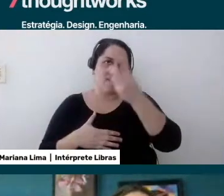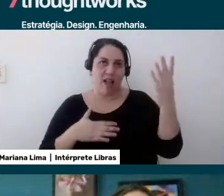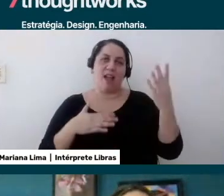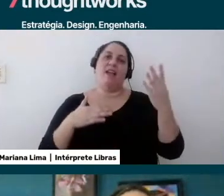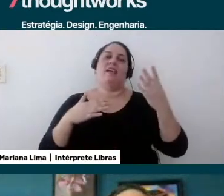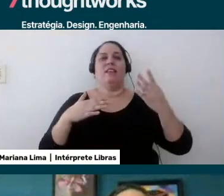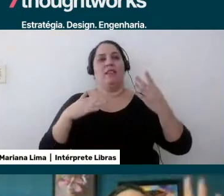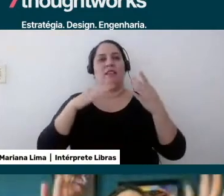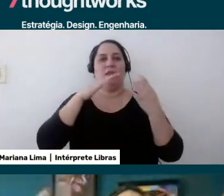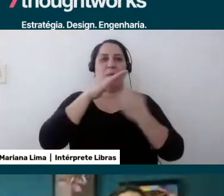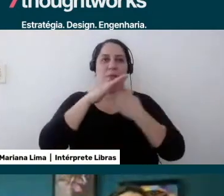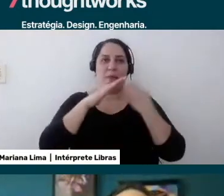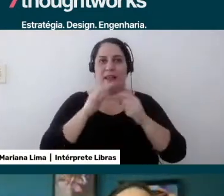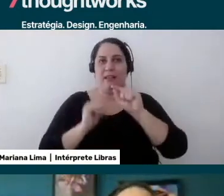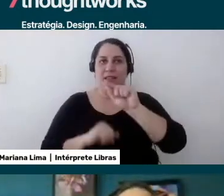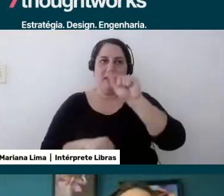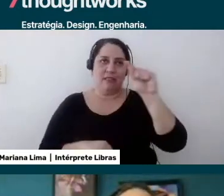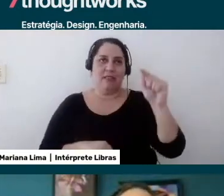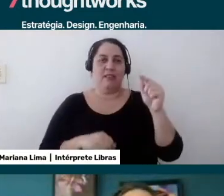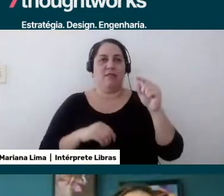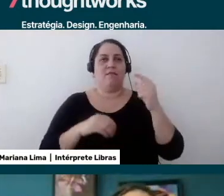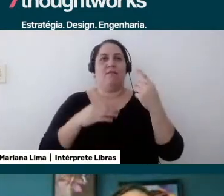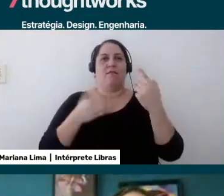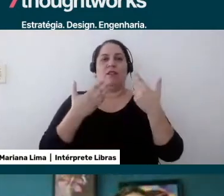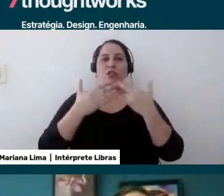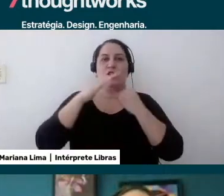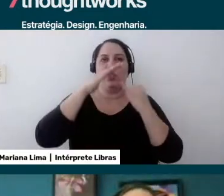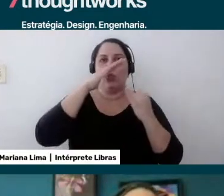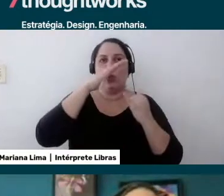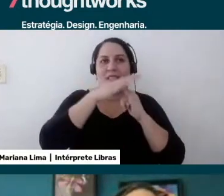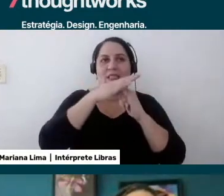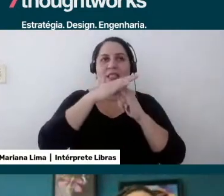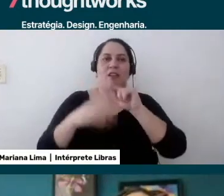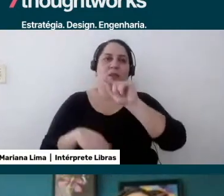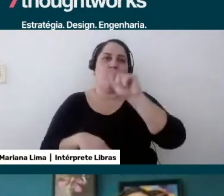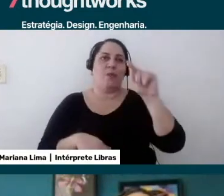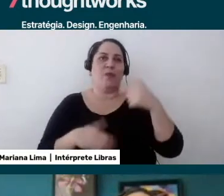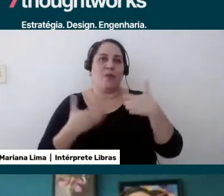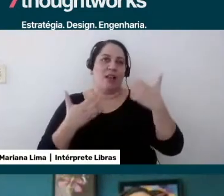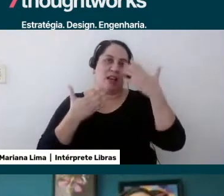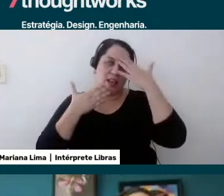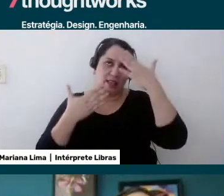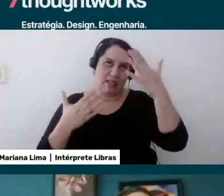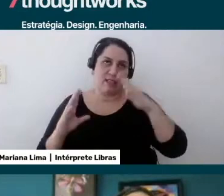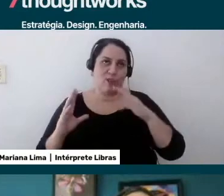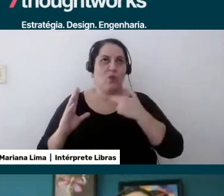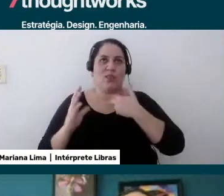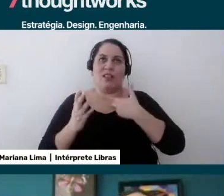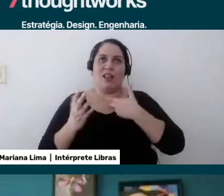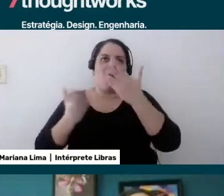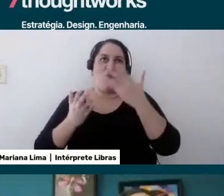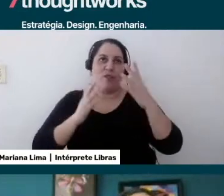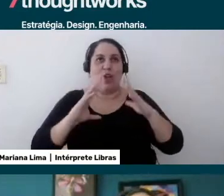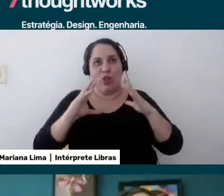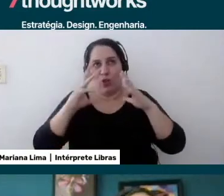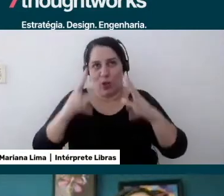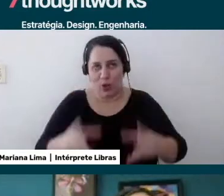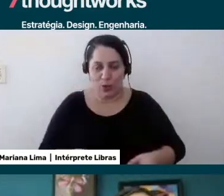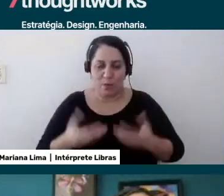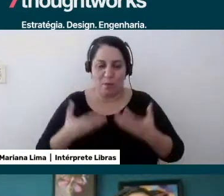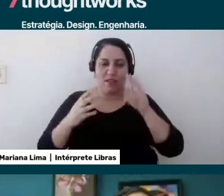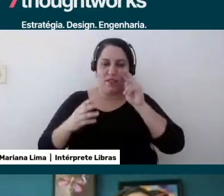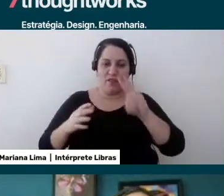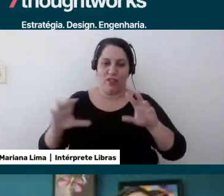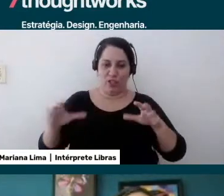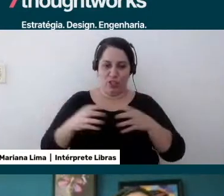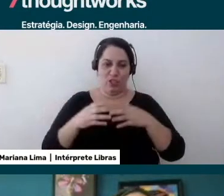aqui representadas, porque não cabia, né, mas a vontade de trazer todo mundo para cá, mas eu estou aqui com um time que tem, assim, eu tenho